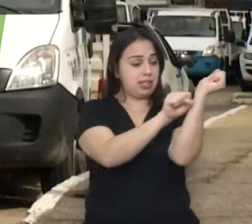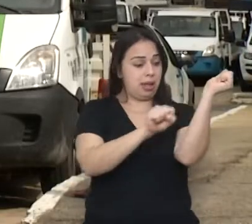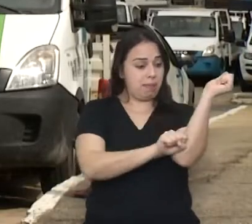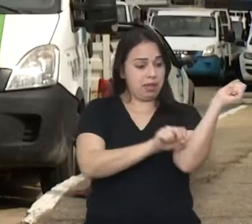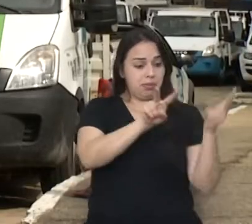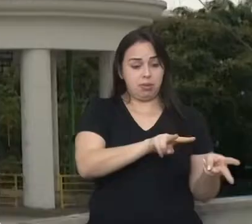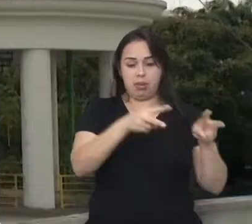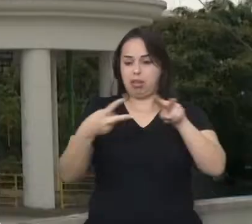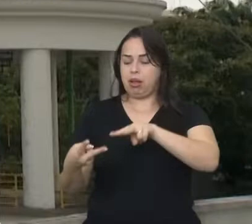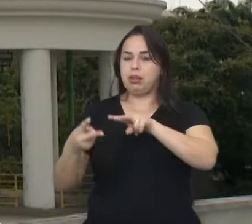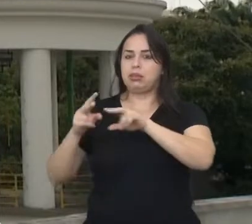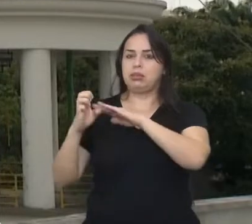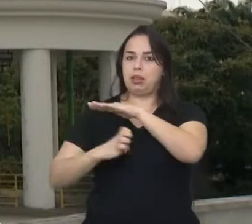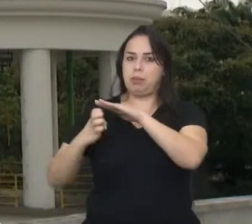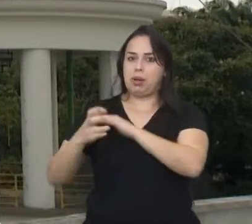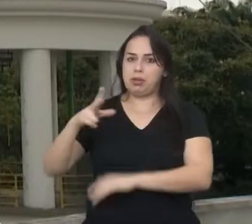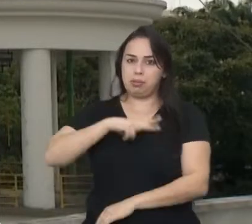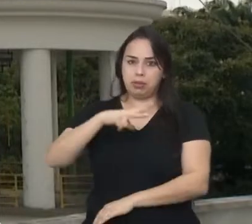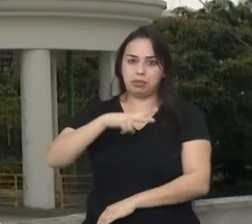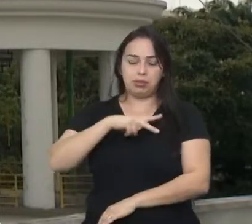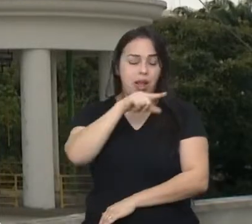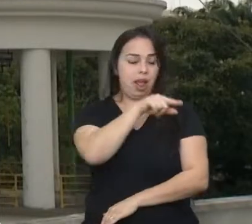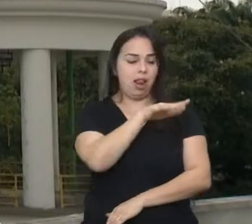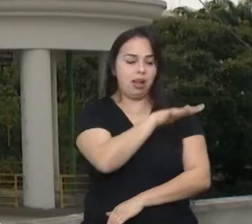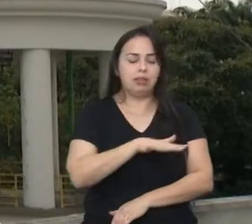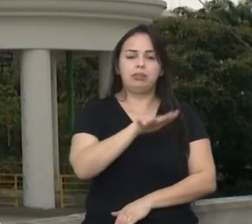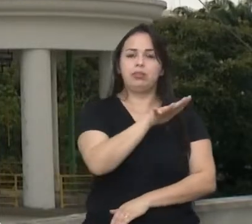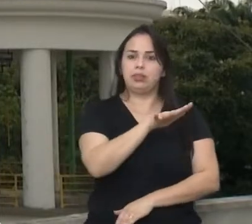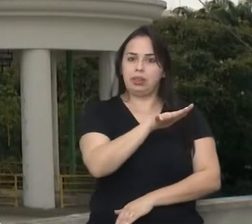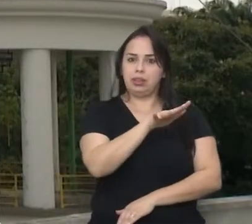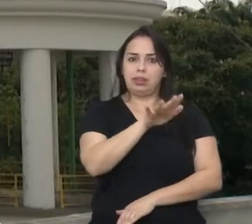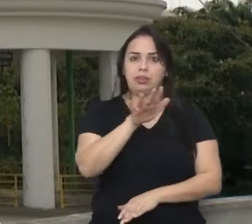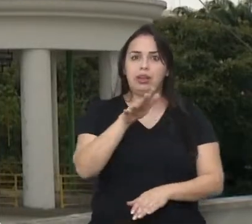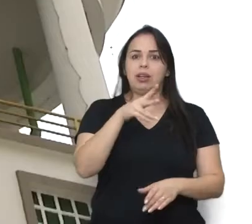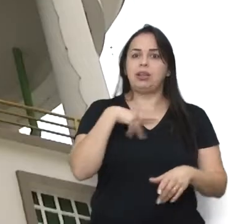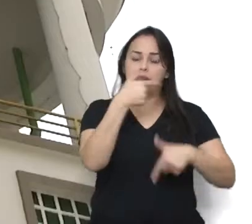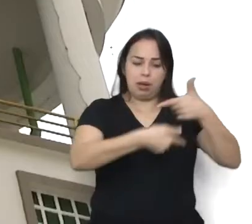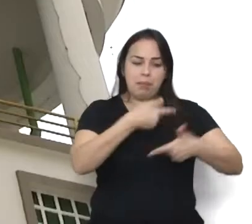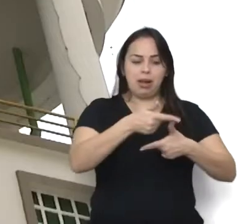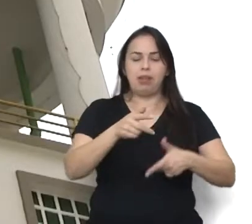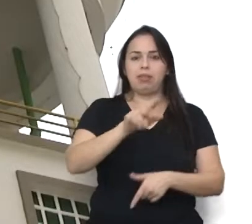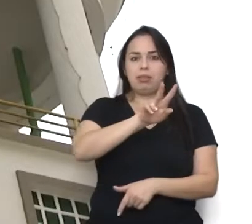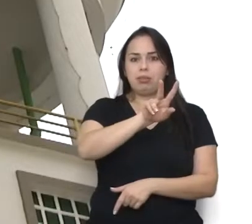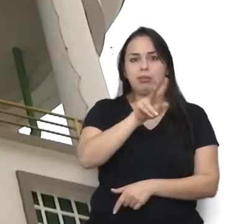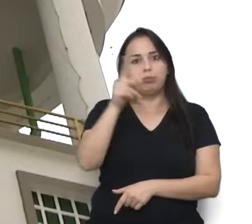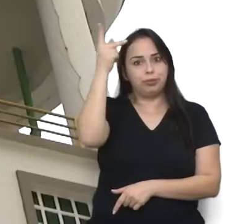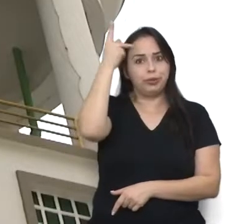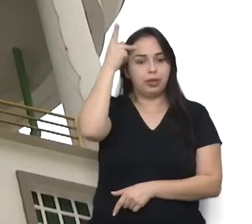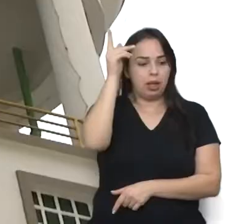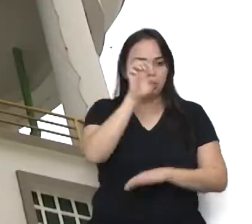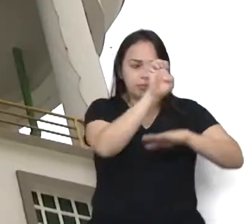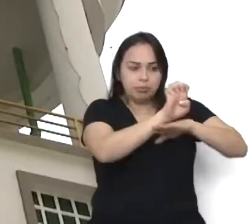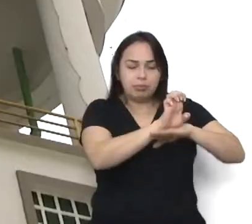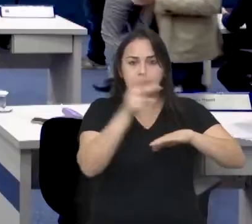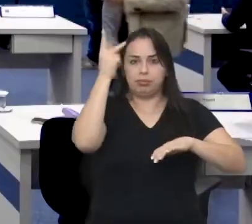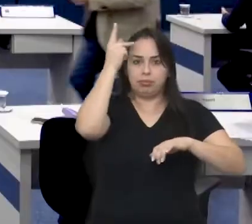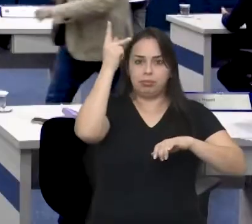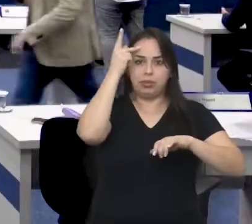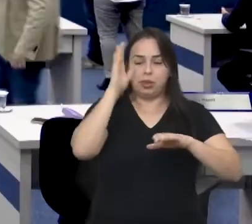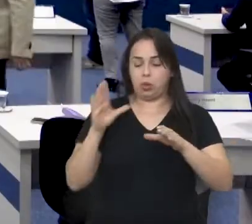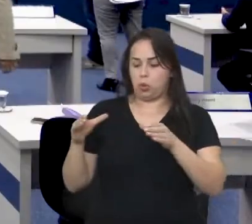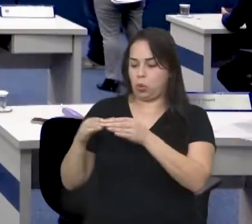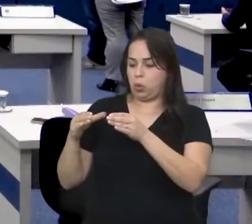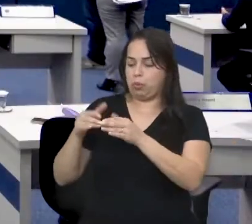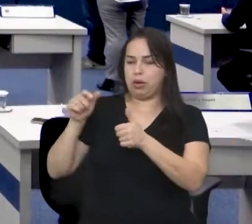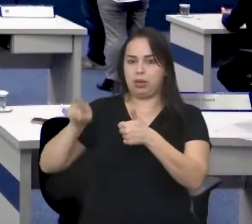privatização da Sabesp, a concessionária de saneamento básico que atende diversas cidades no estado de São Paulo, incluindo São José. O